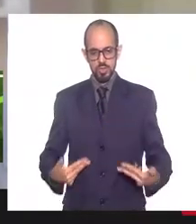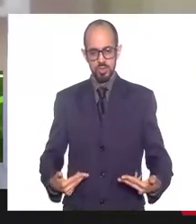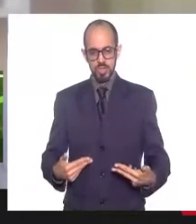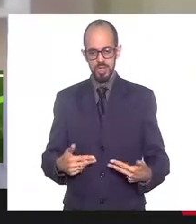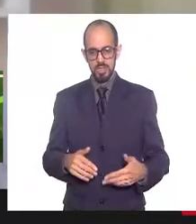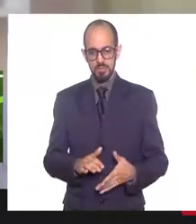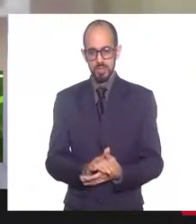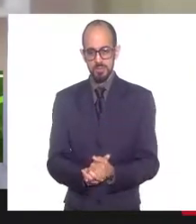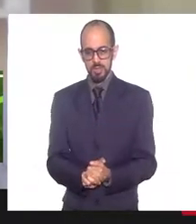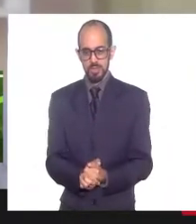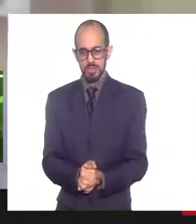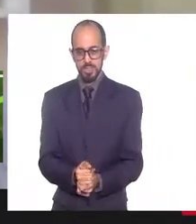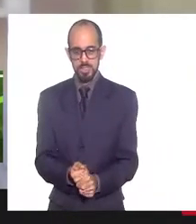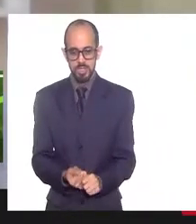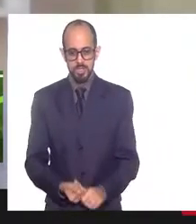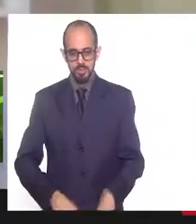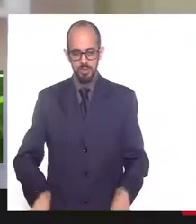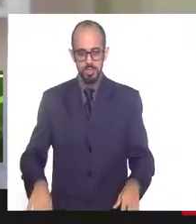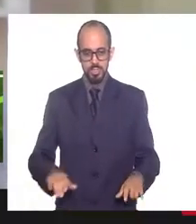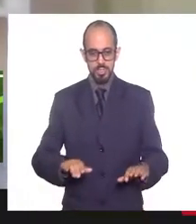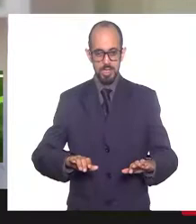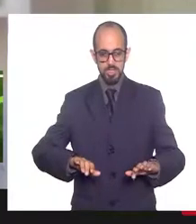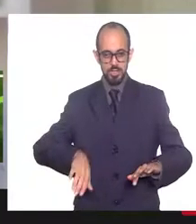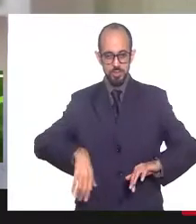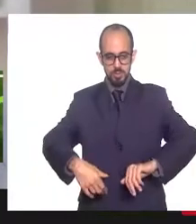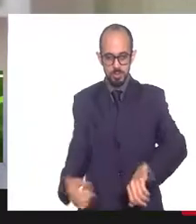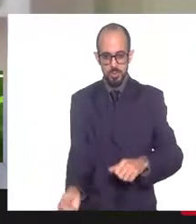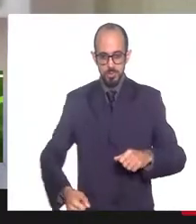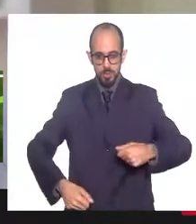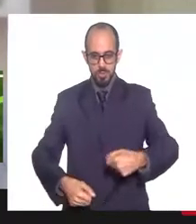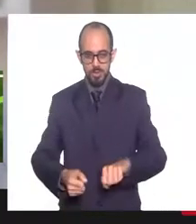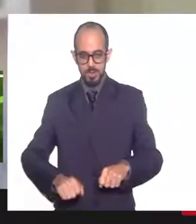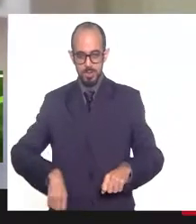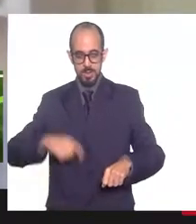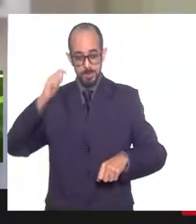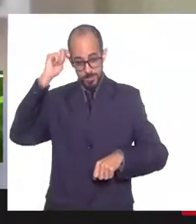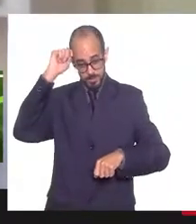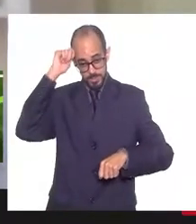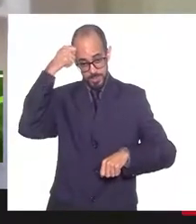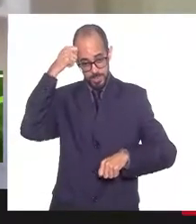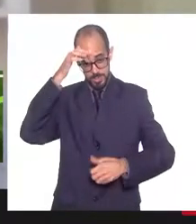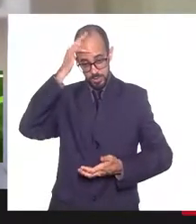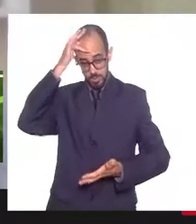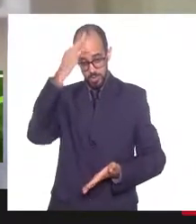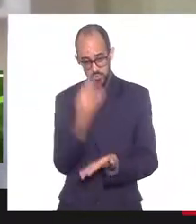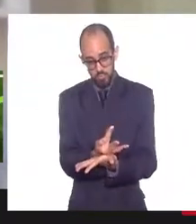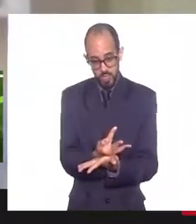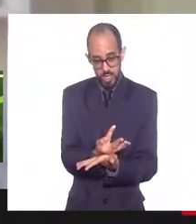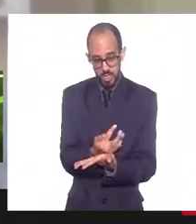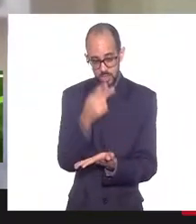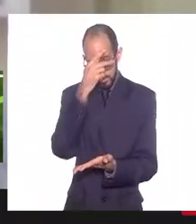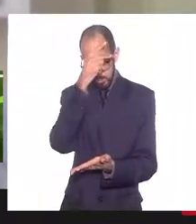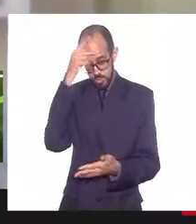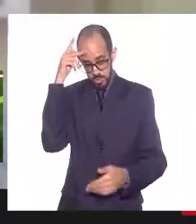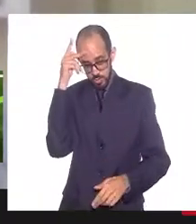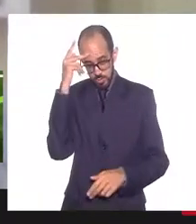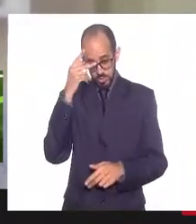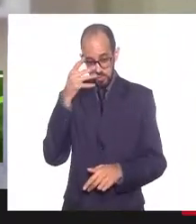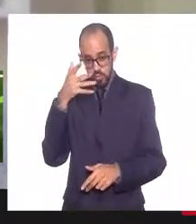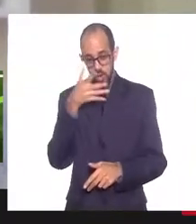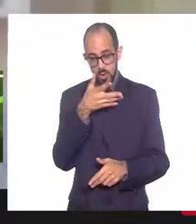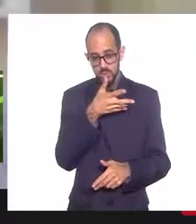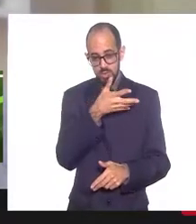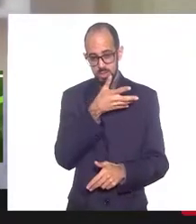comuns, pretas, de religiosidade, que tem origem na fé das pessoas que foram